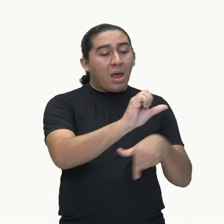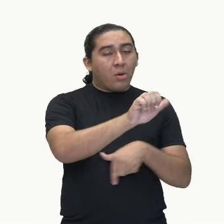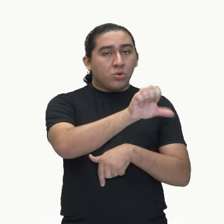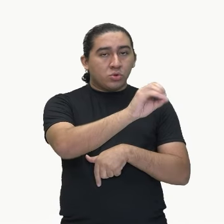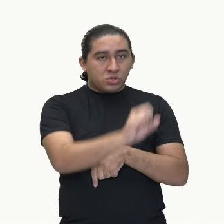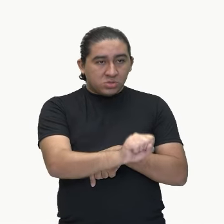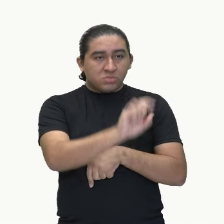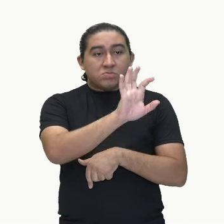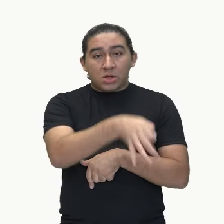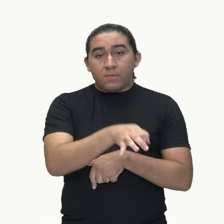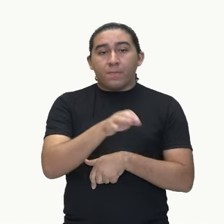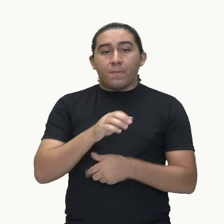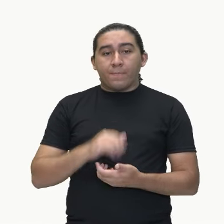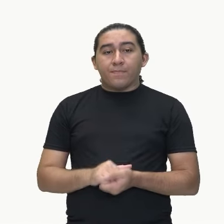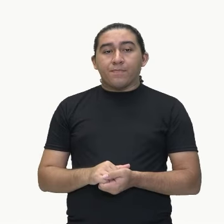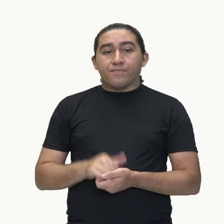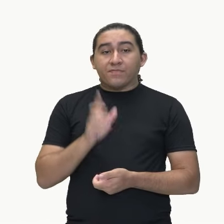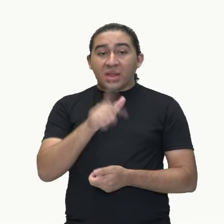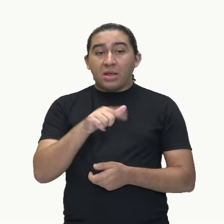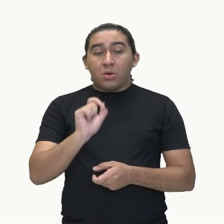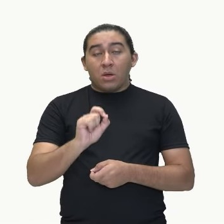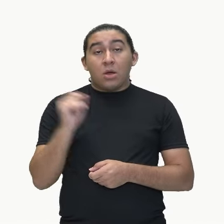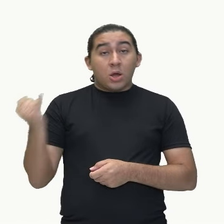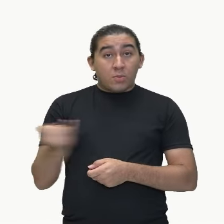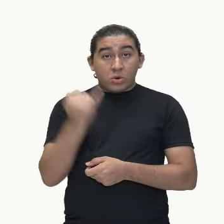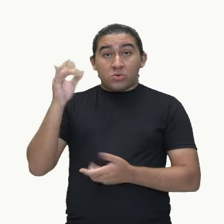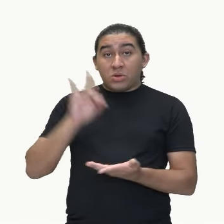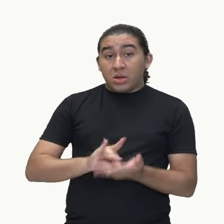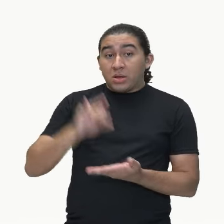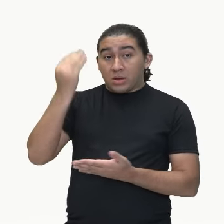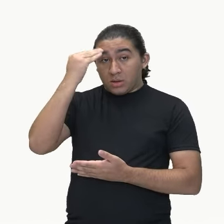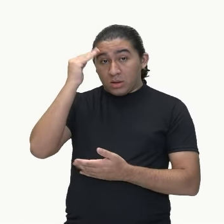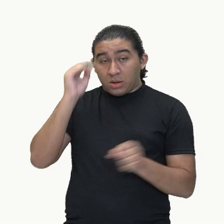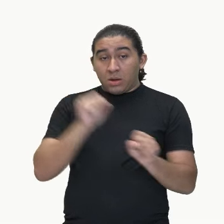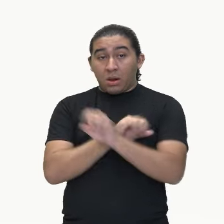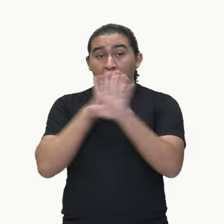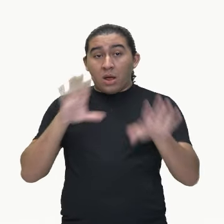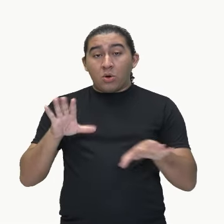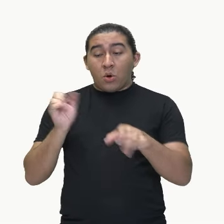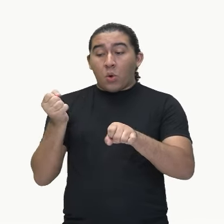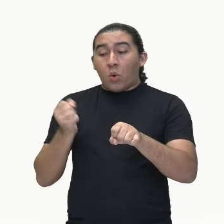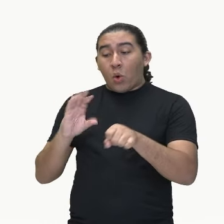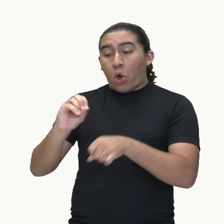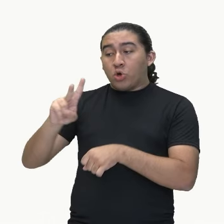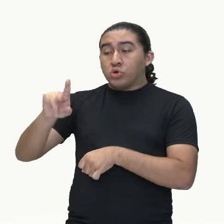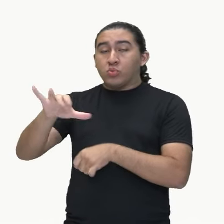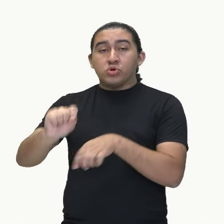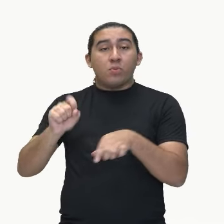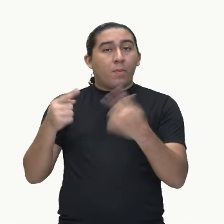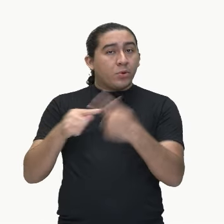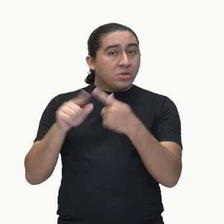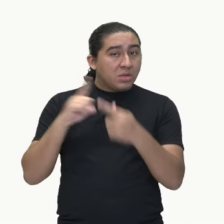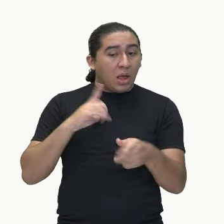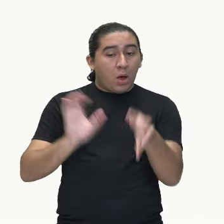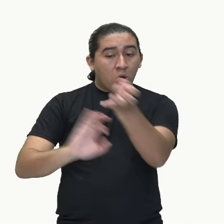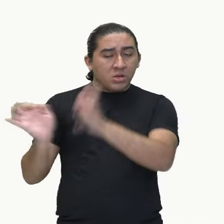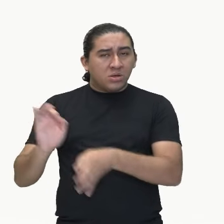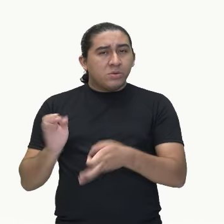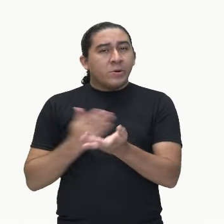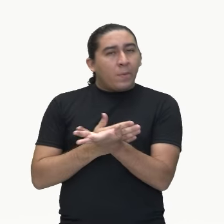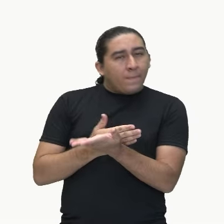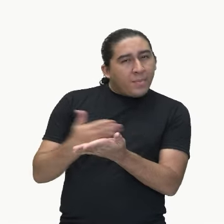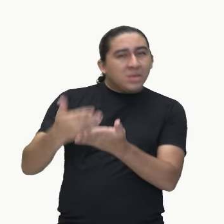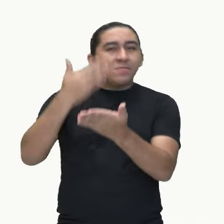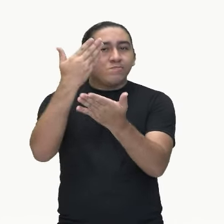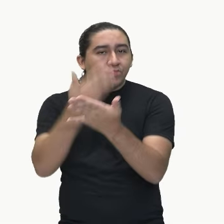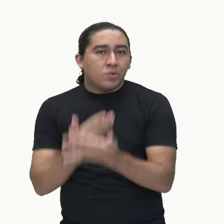tá? Essa fator aí é bem importante aí, tá? O cosmos justamente por causa dessa organização. Começaram a estudar,